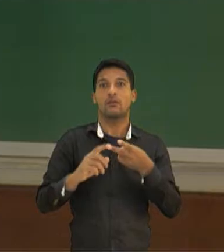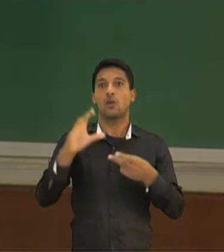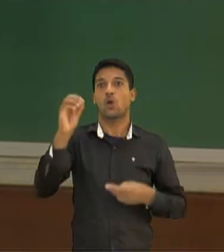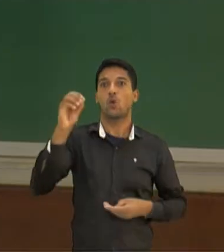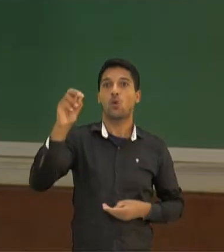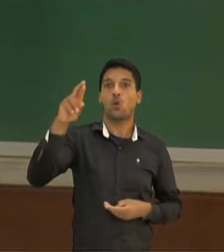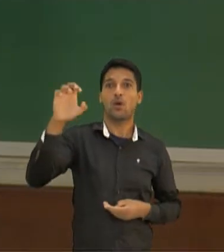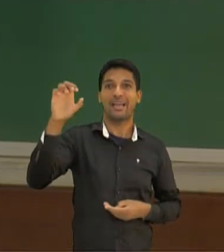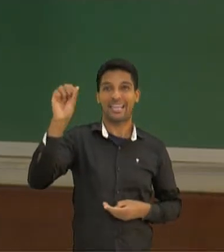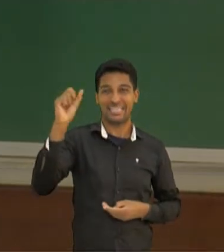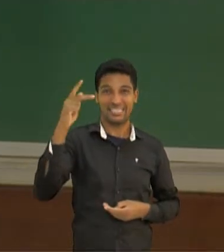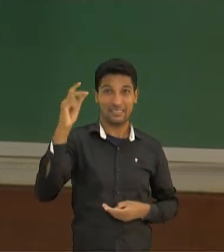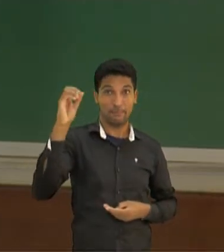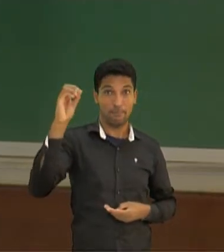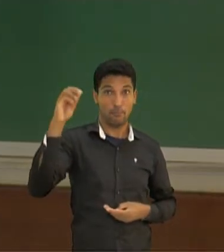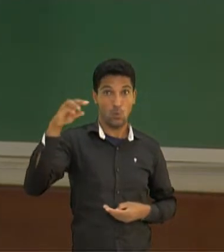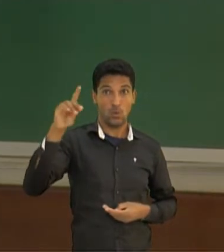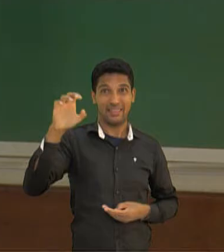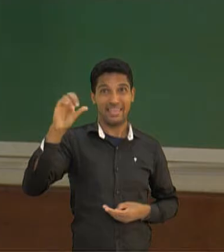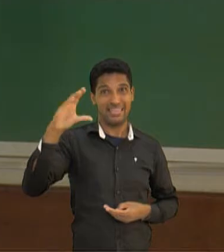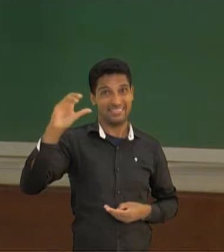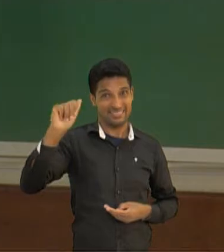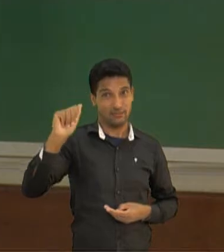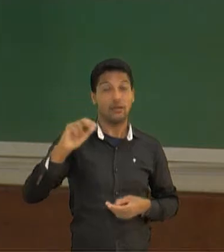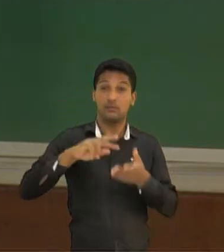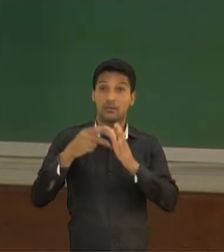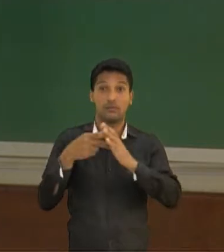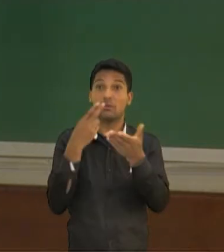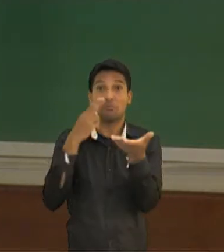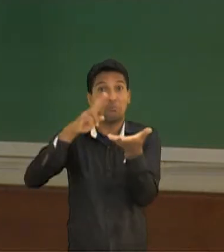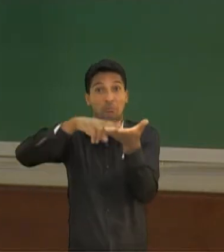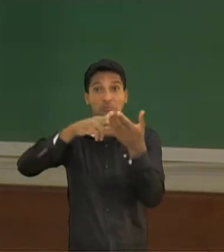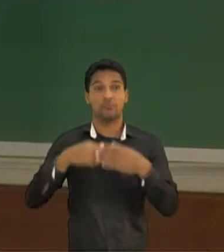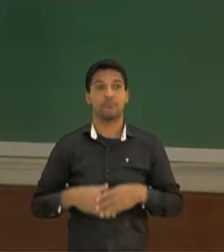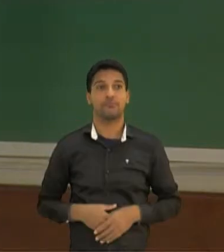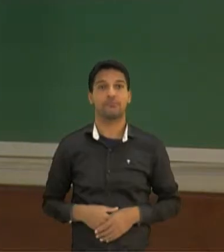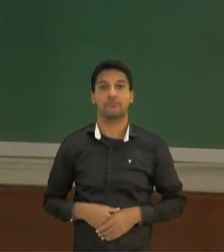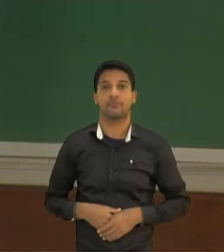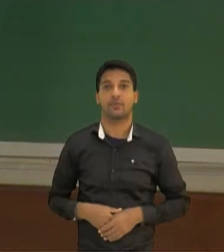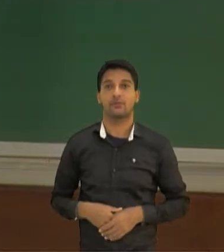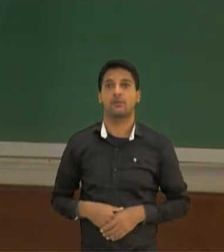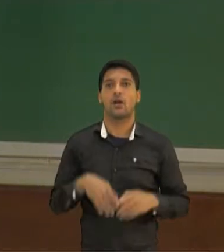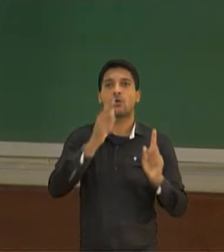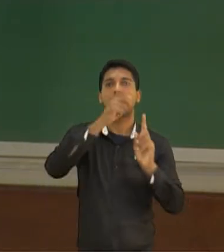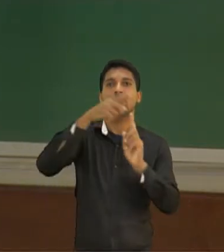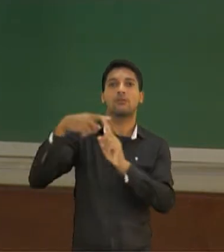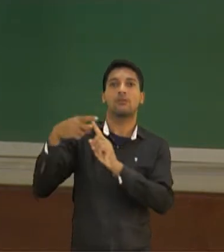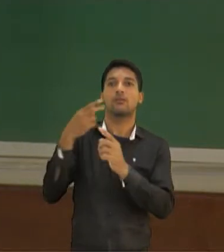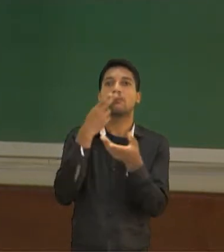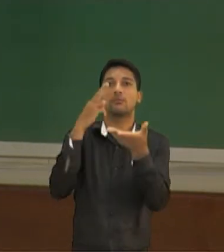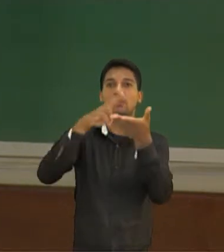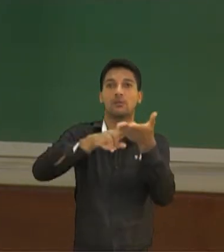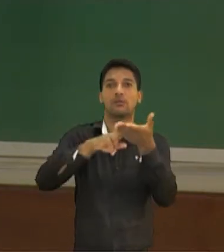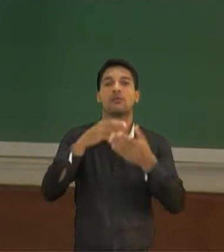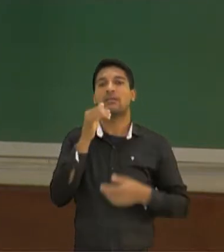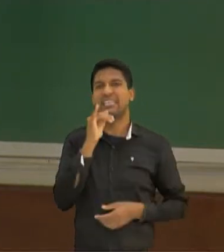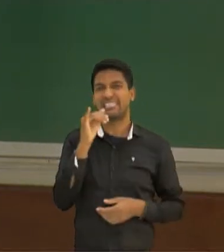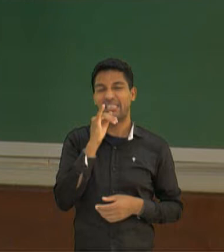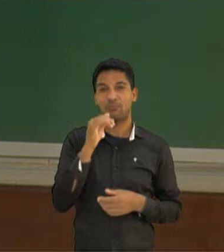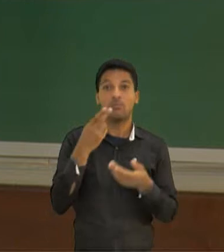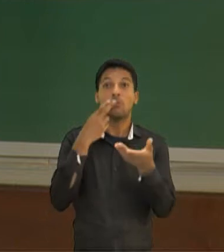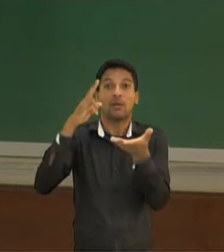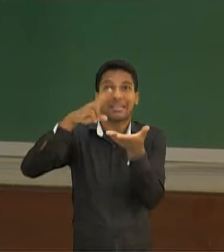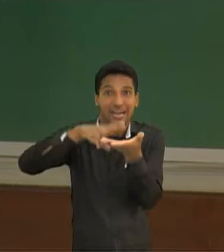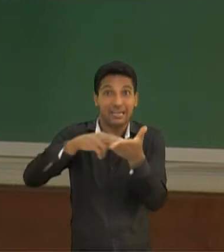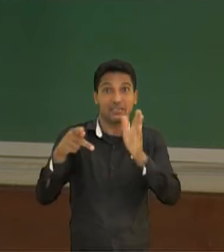Nós podemos ter cartas de reclamação, né? Então, eu vou reclamar alguma ação que não deu certo, né? O que